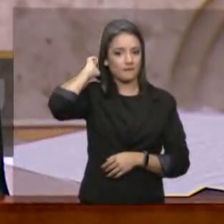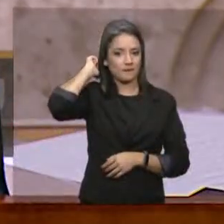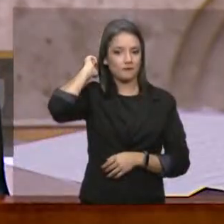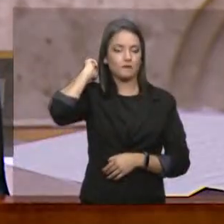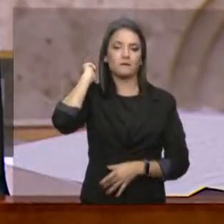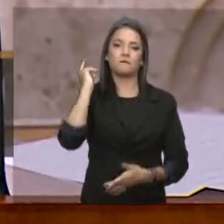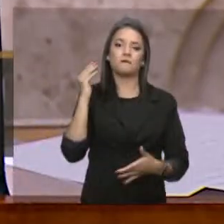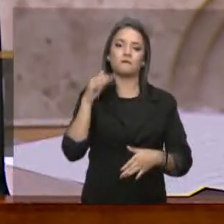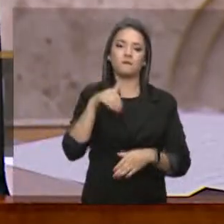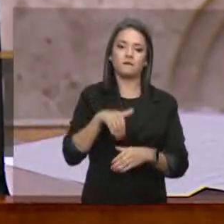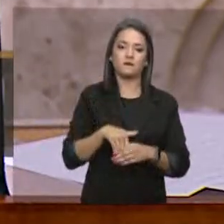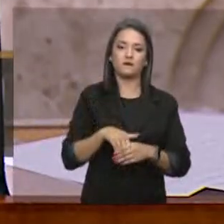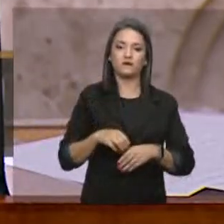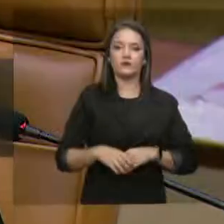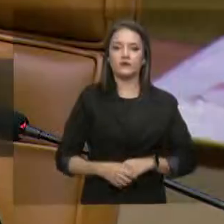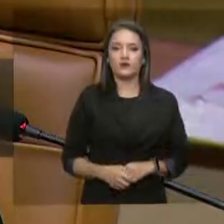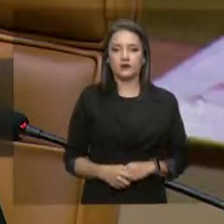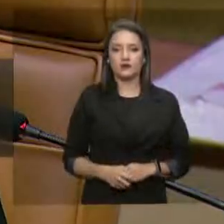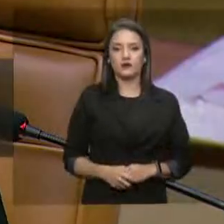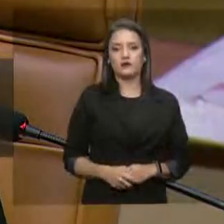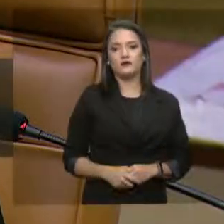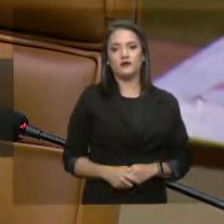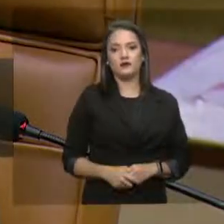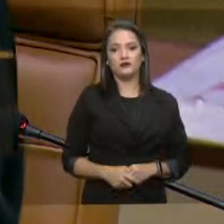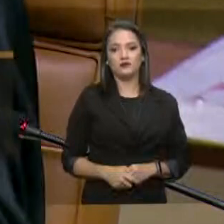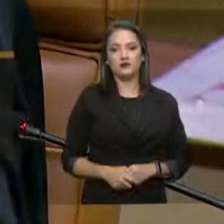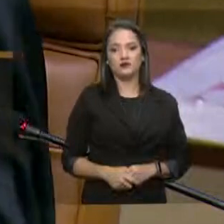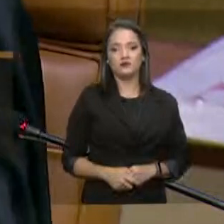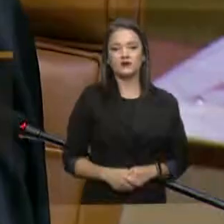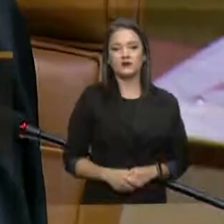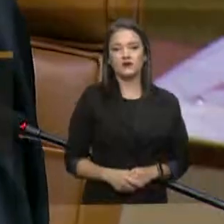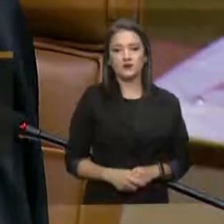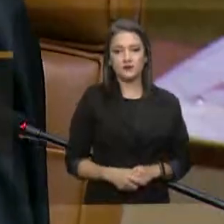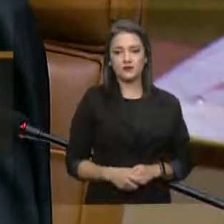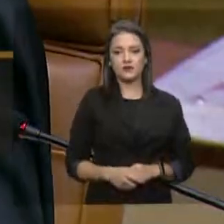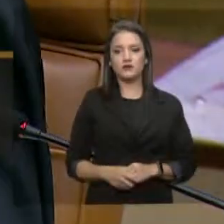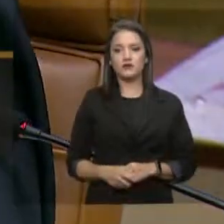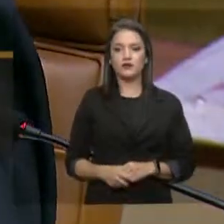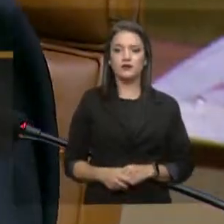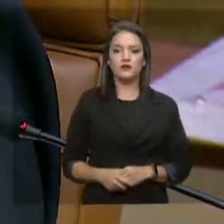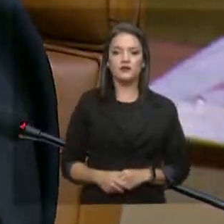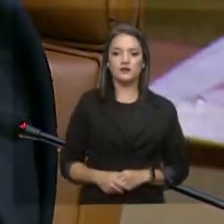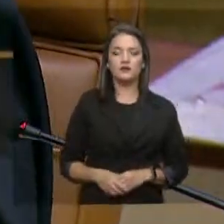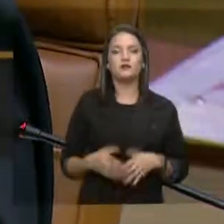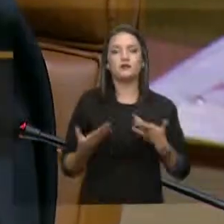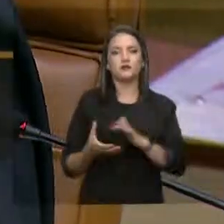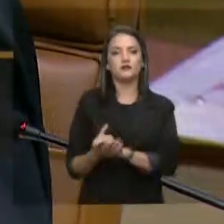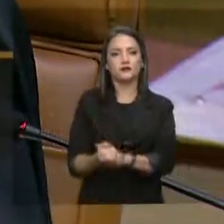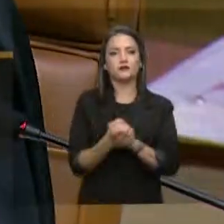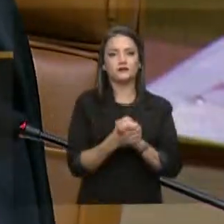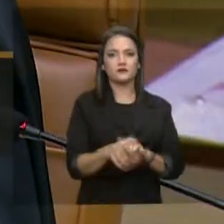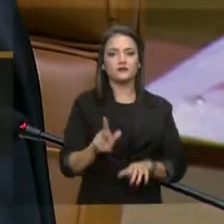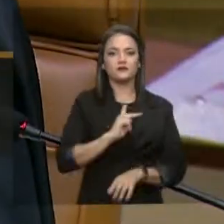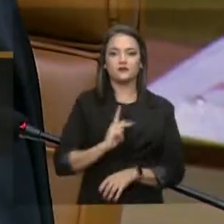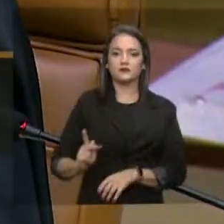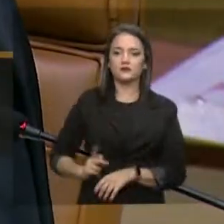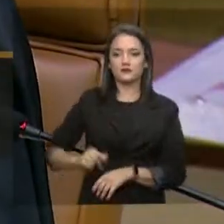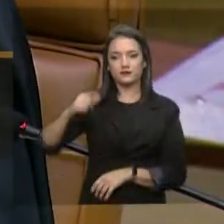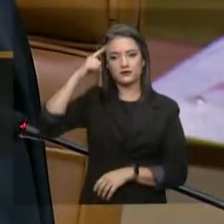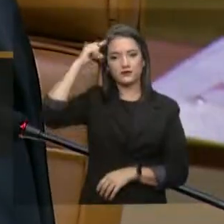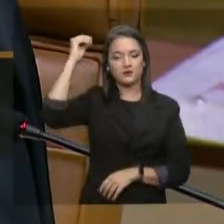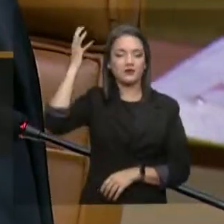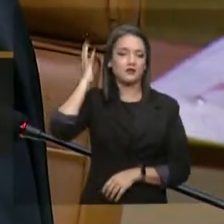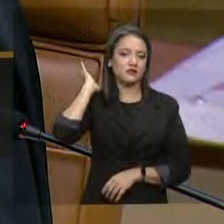que profira seu voto. Obrigado, presidente. Cumprimento Vossa Excelência, ministra Rosa Weber, cumprimento